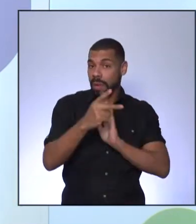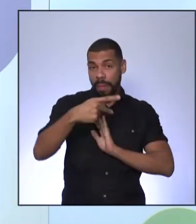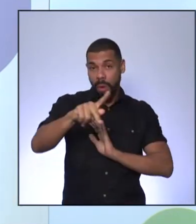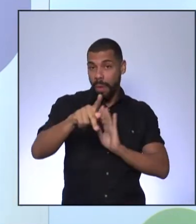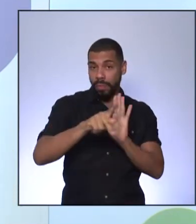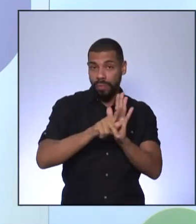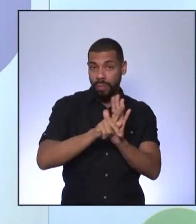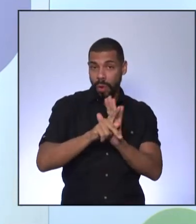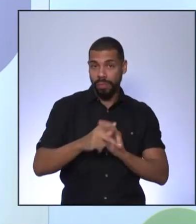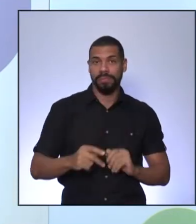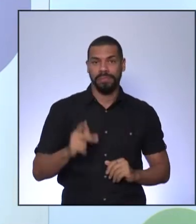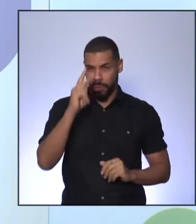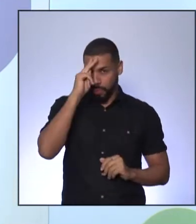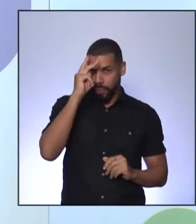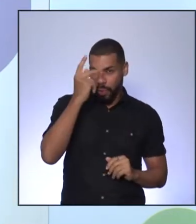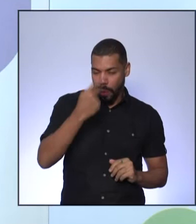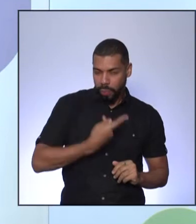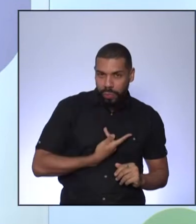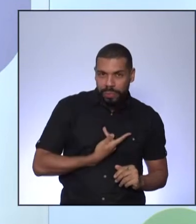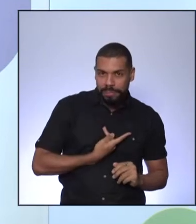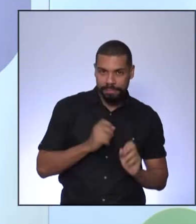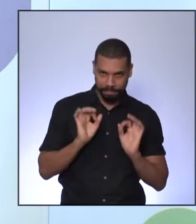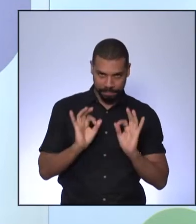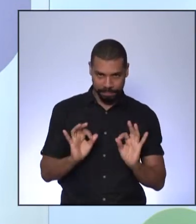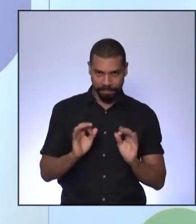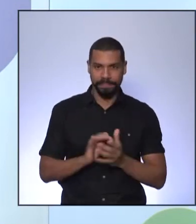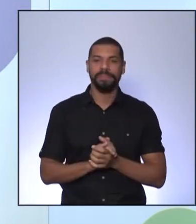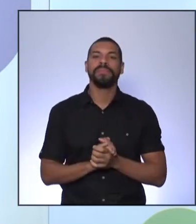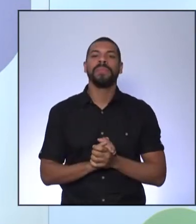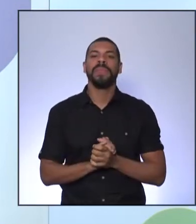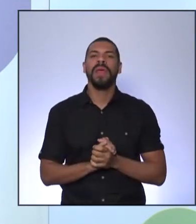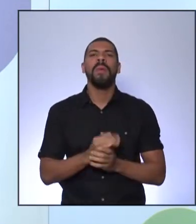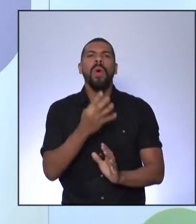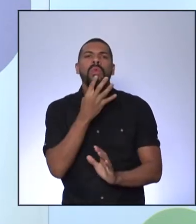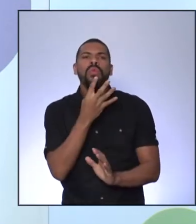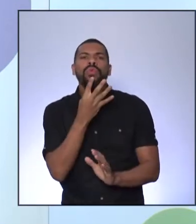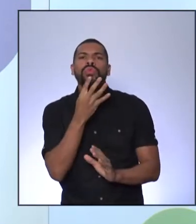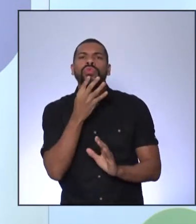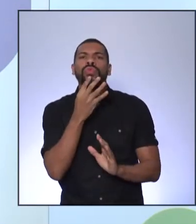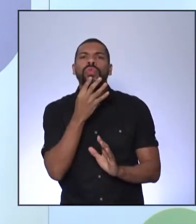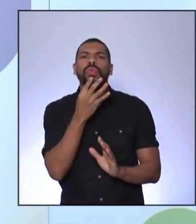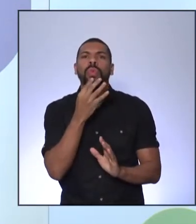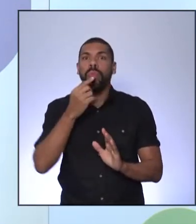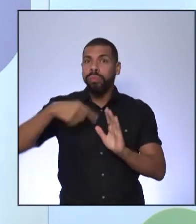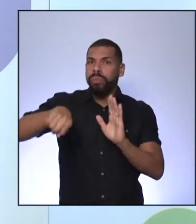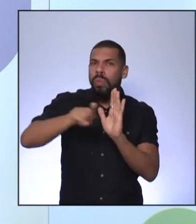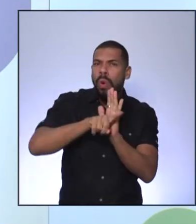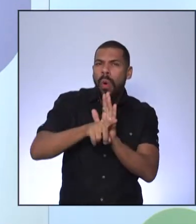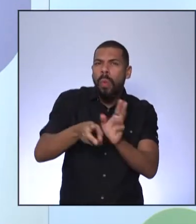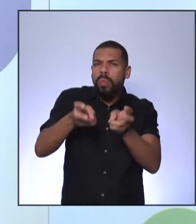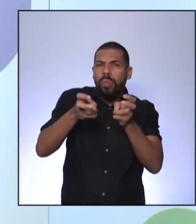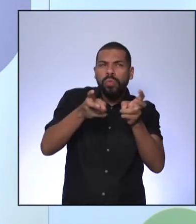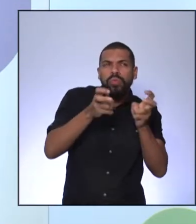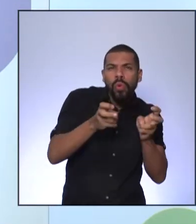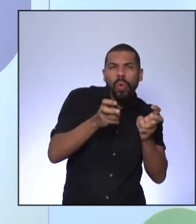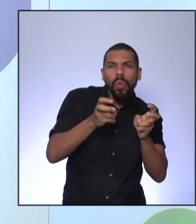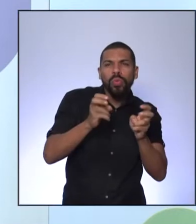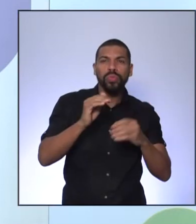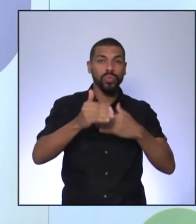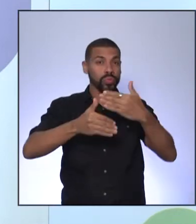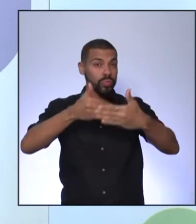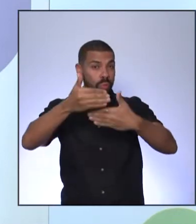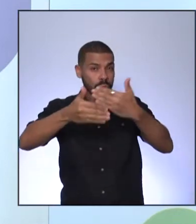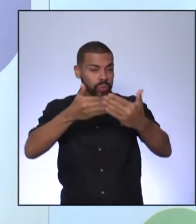aprofundamento. Então, o que eu quero que vocês façam? Para conhecimento, para vocês terem uma noção do que é continuidade